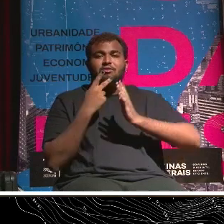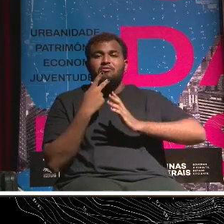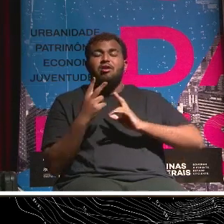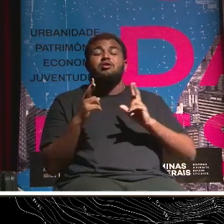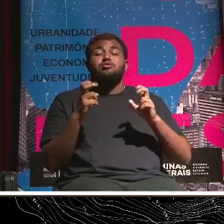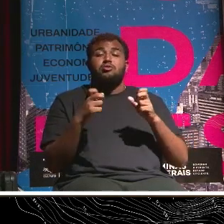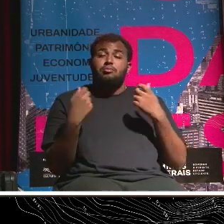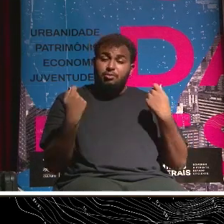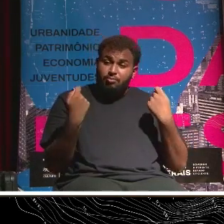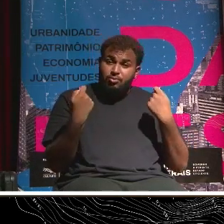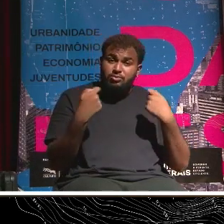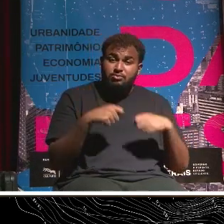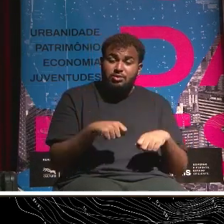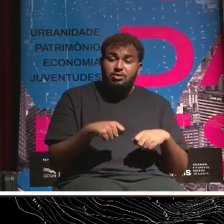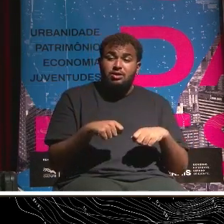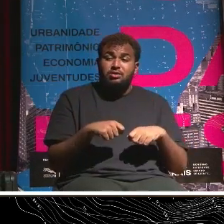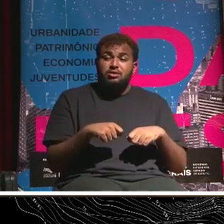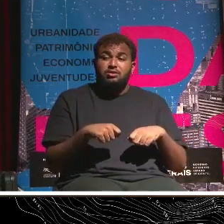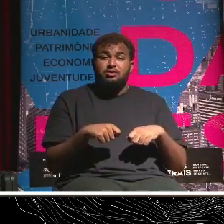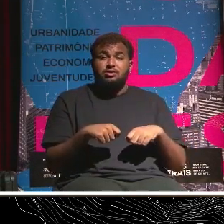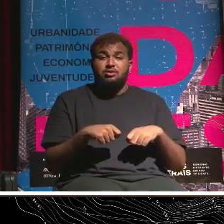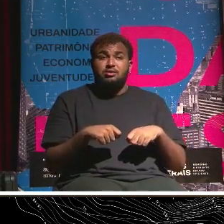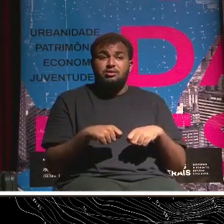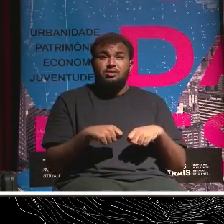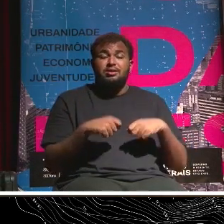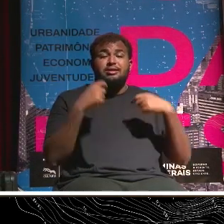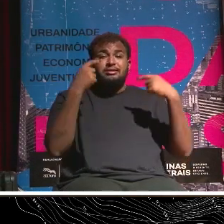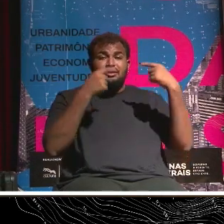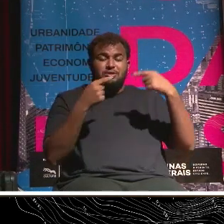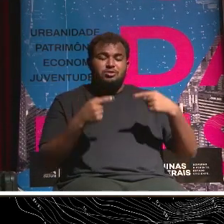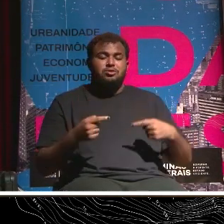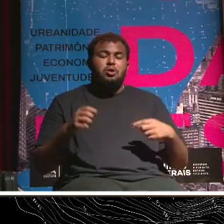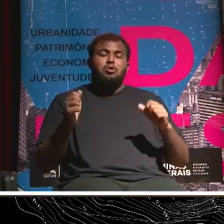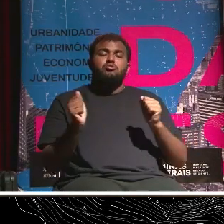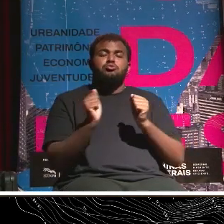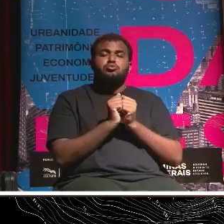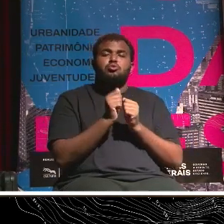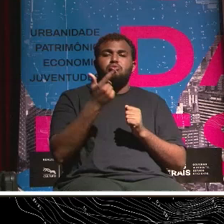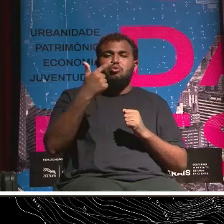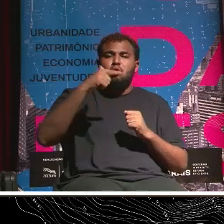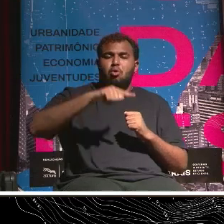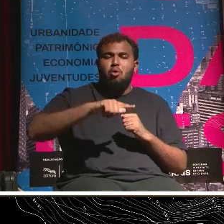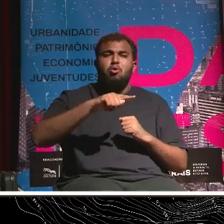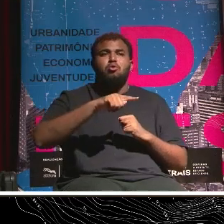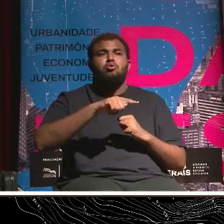com a possibilidade de discussão com esses outros